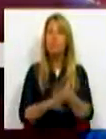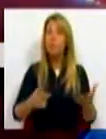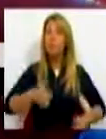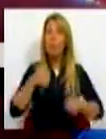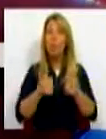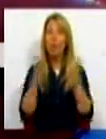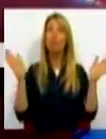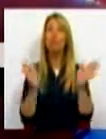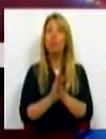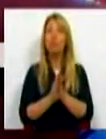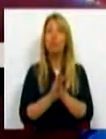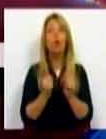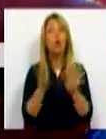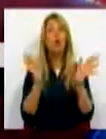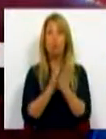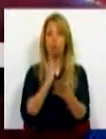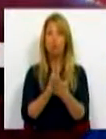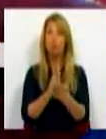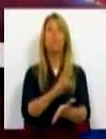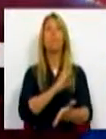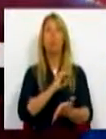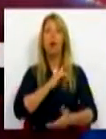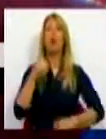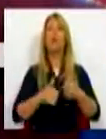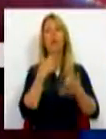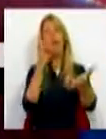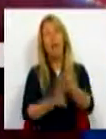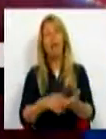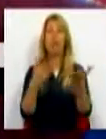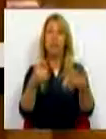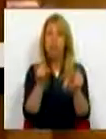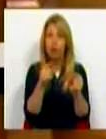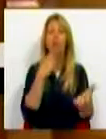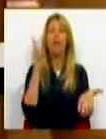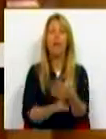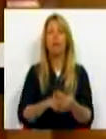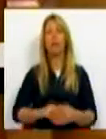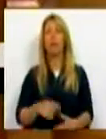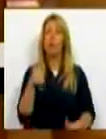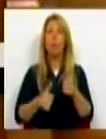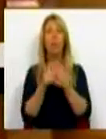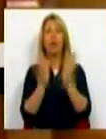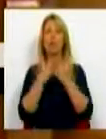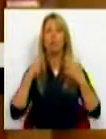É verdade, concorreram todos. Todos os colégios concorreram ao... É verdade. Concorreram